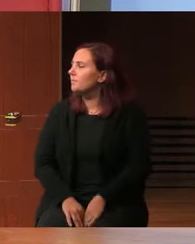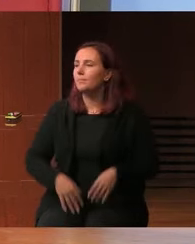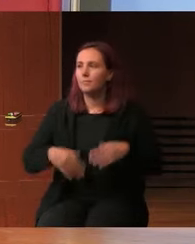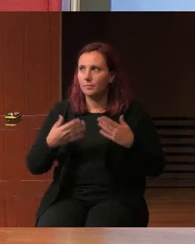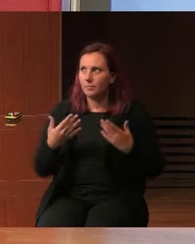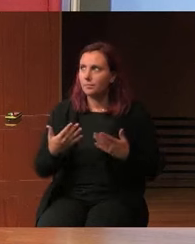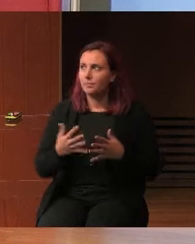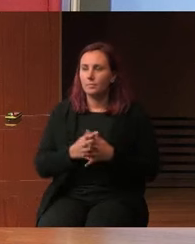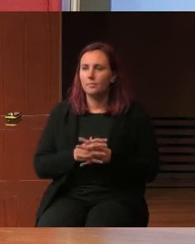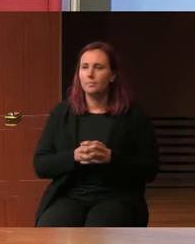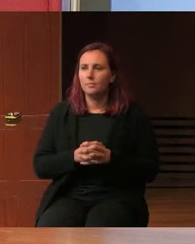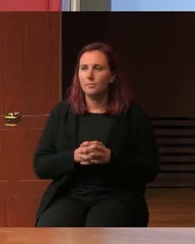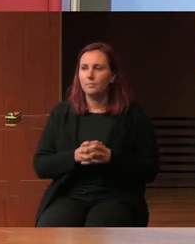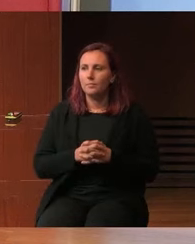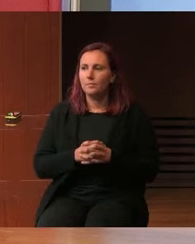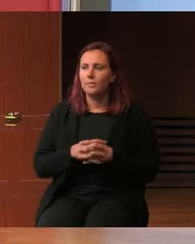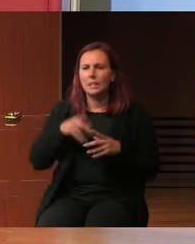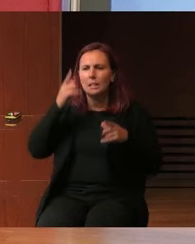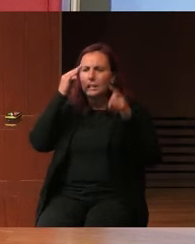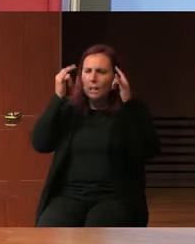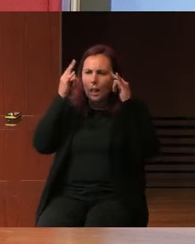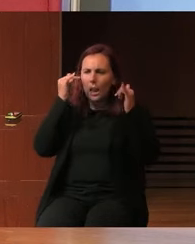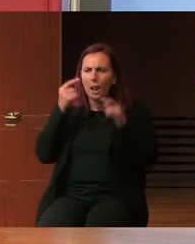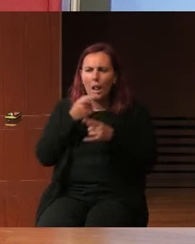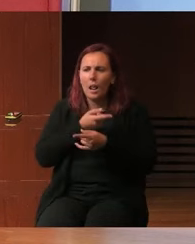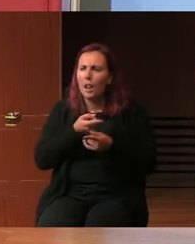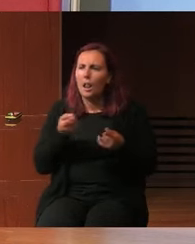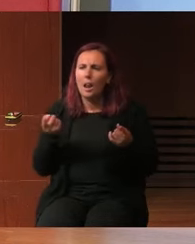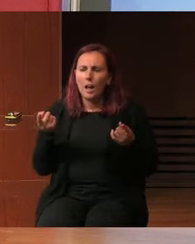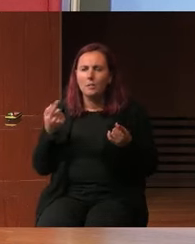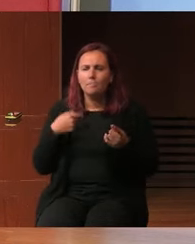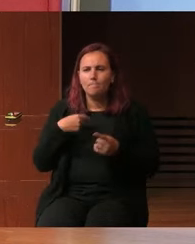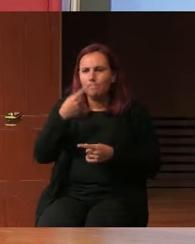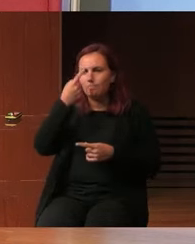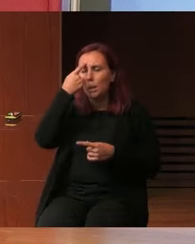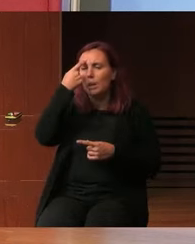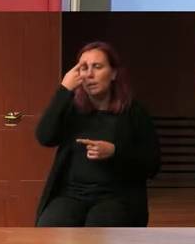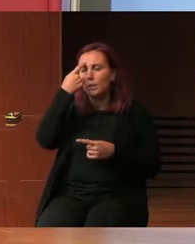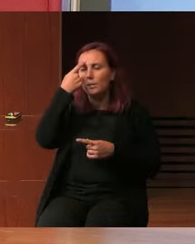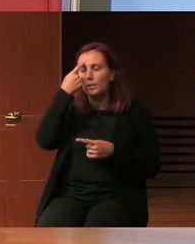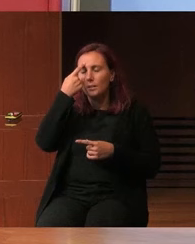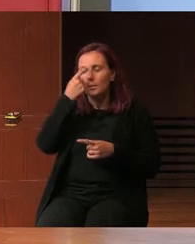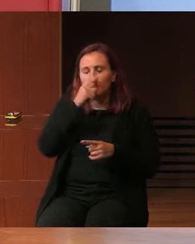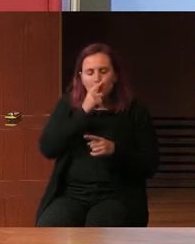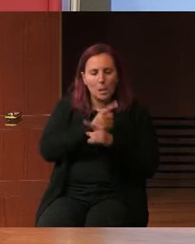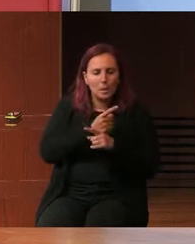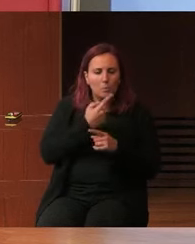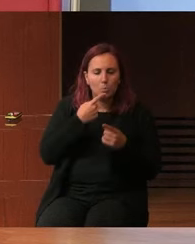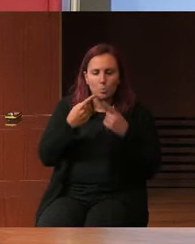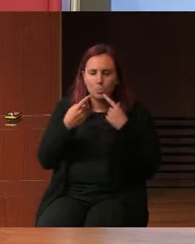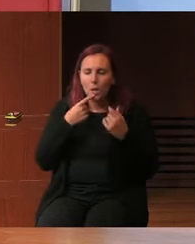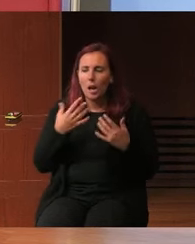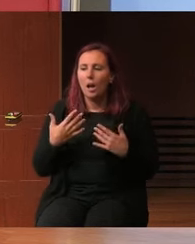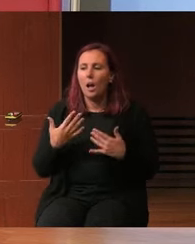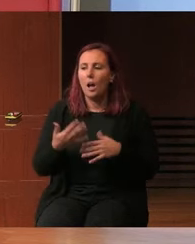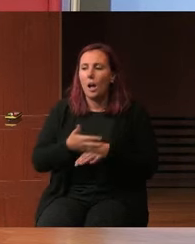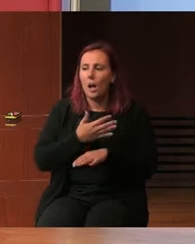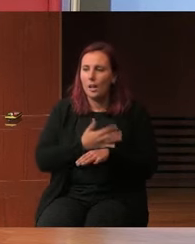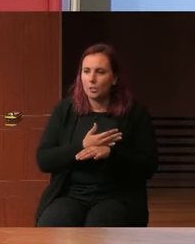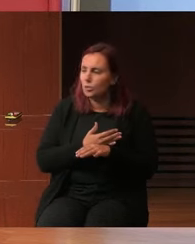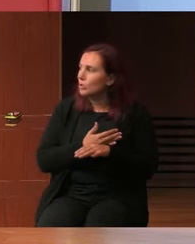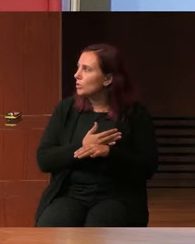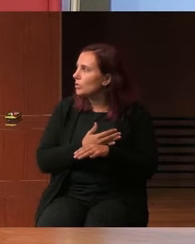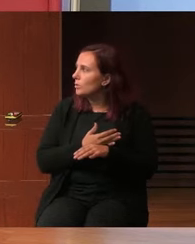Então, temos aqui várias ideias que eu penso que levantam já uma série de outras questões. E antes de passar a palavra,